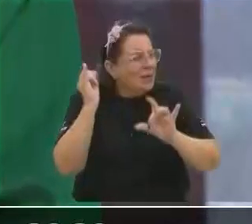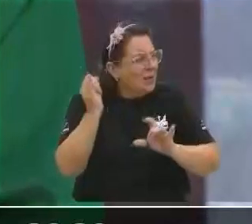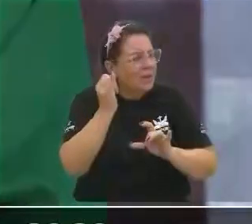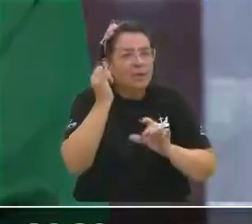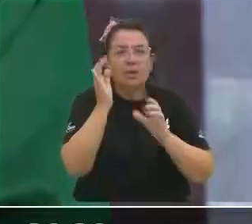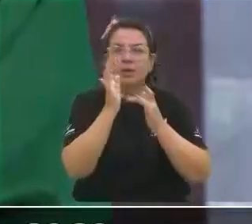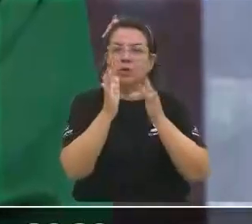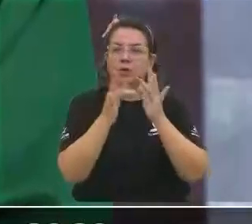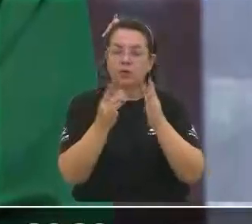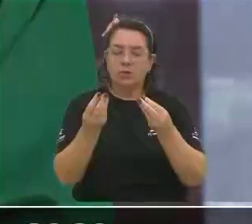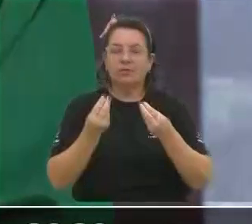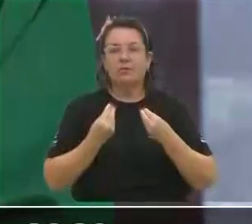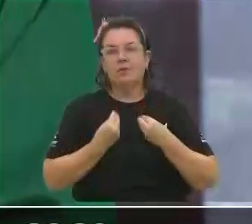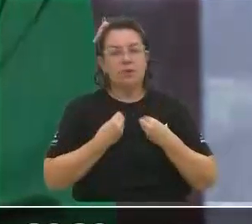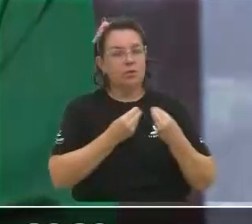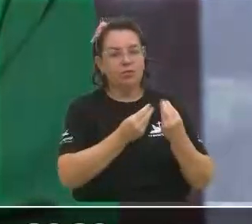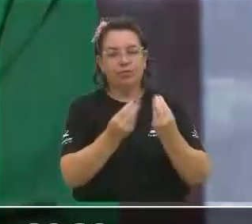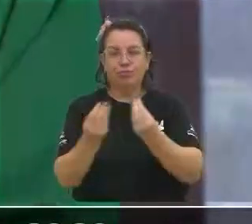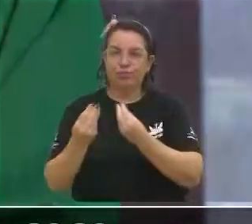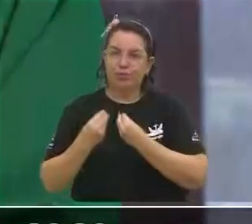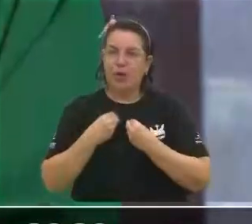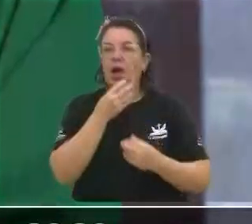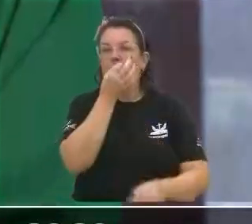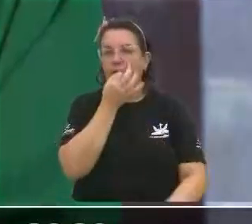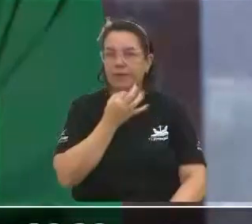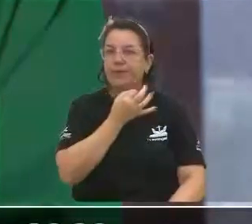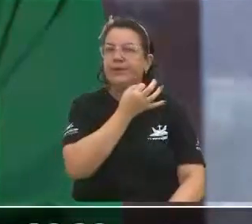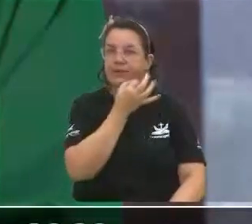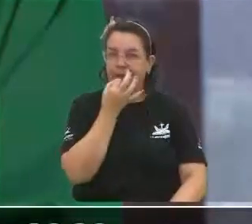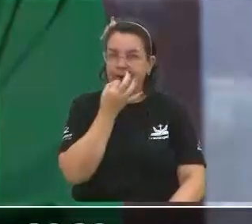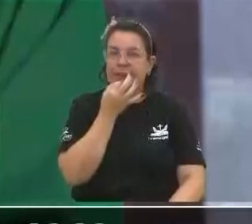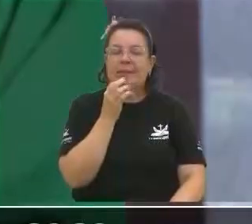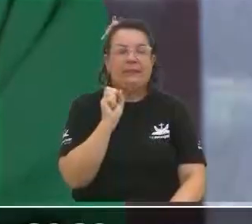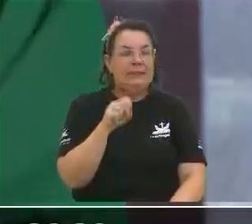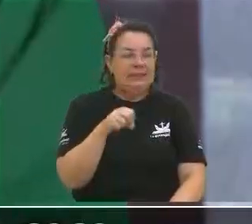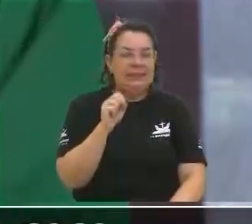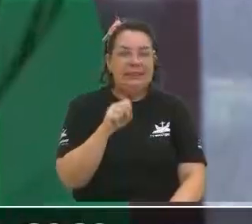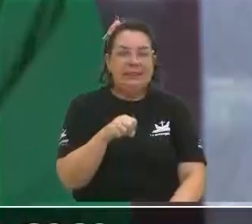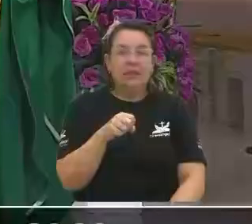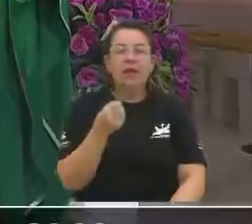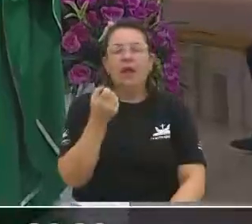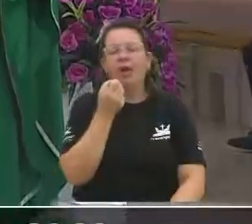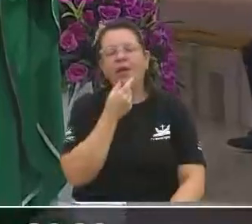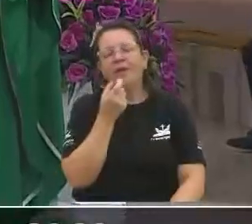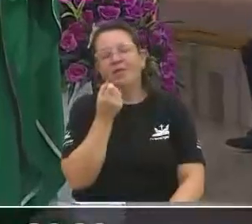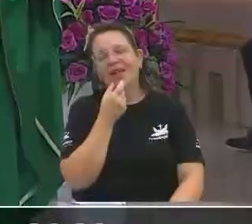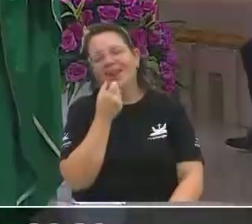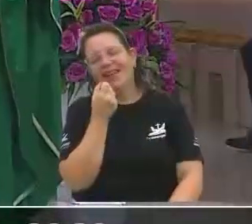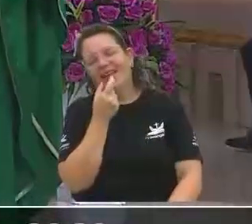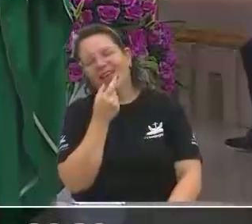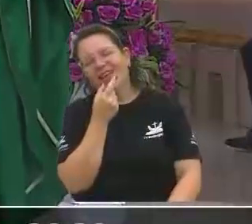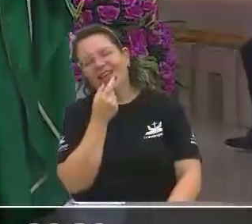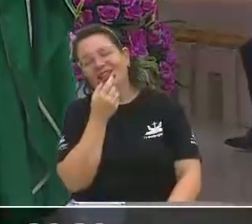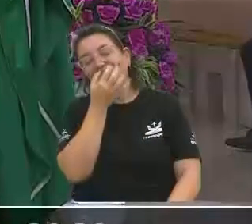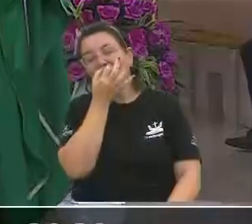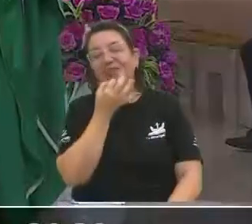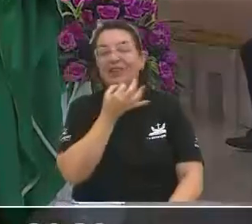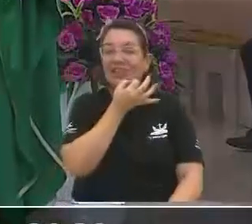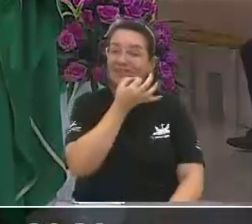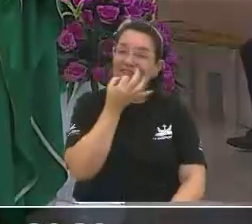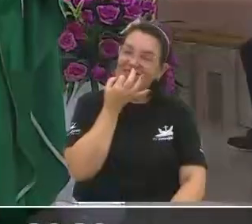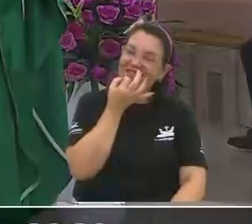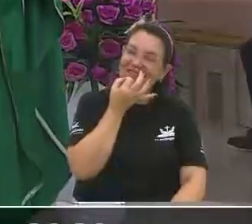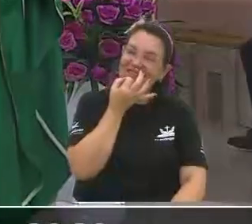Jesus nos deixou a Eucaristia remédio Eucaristia